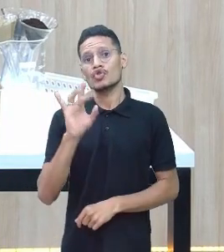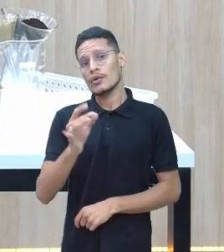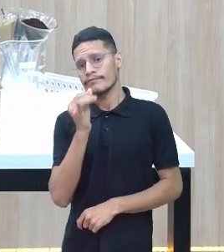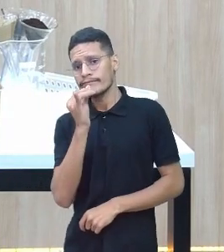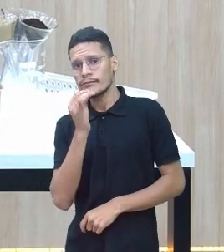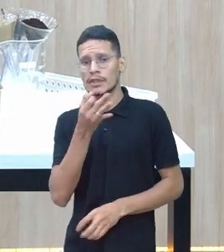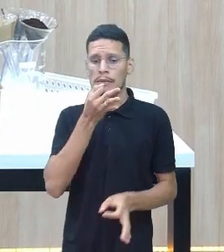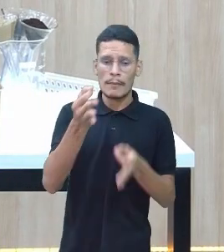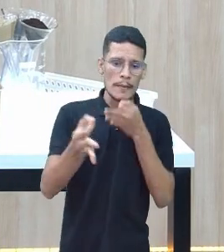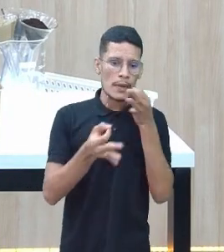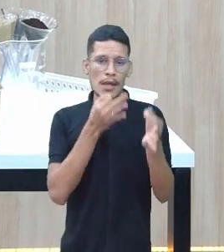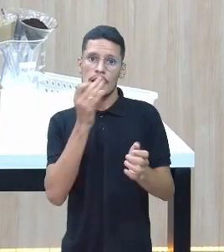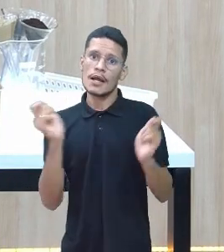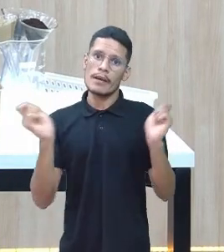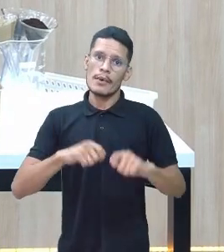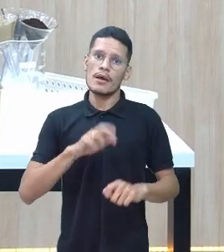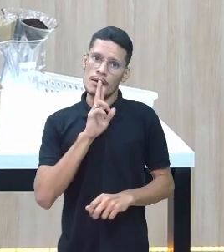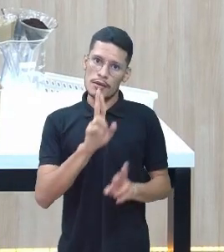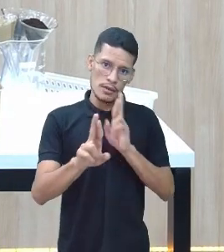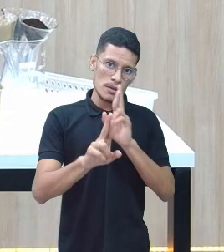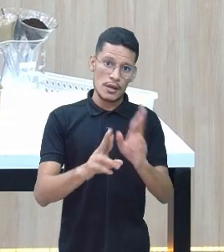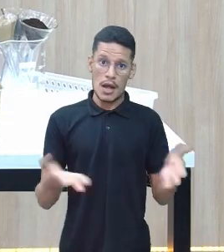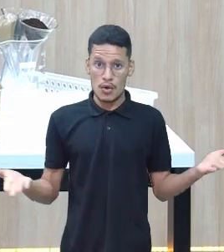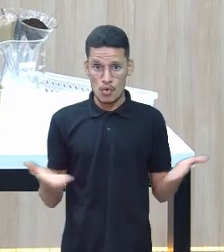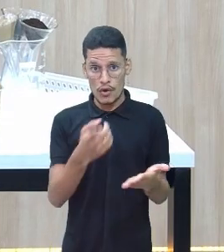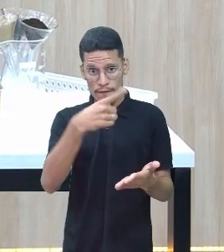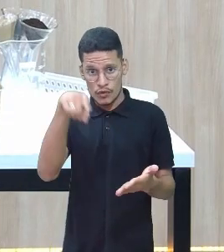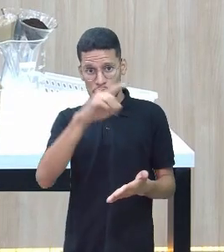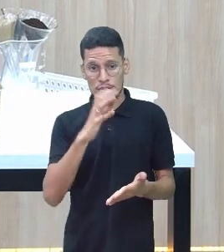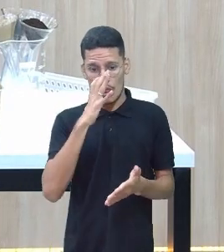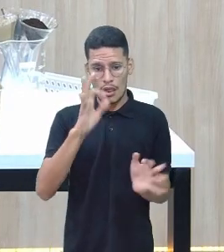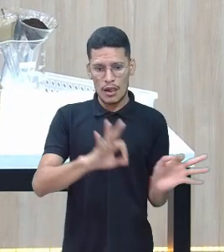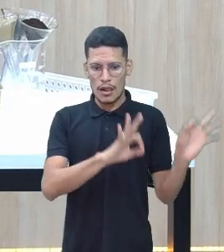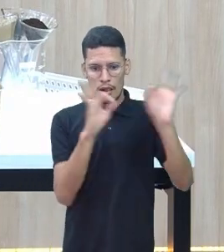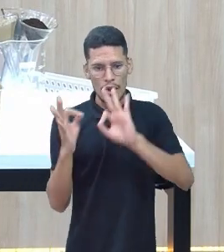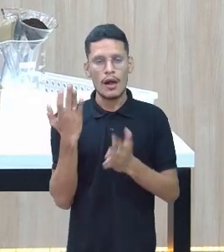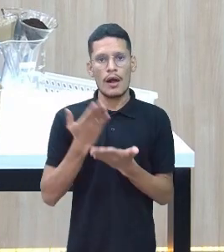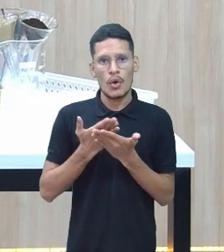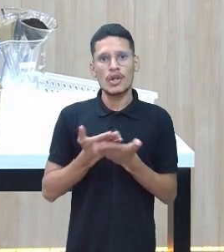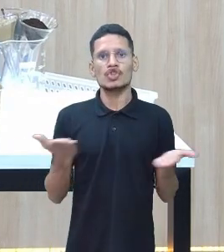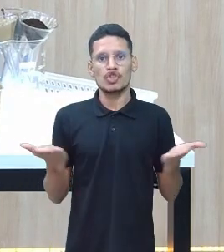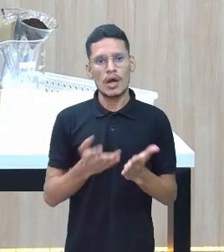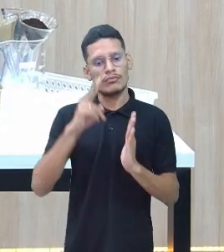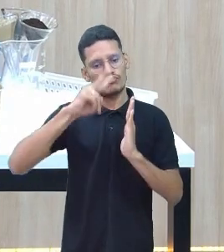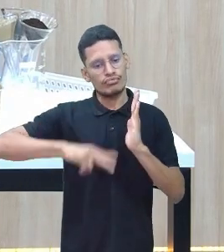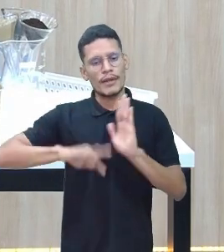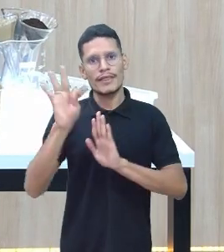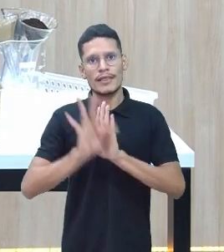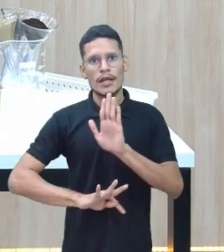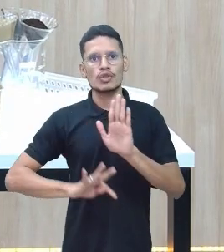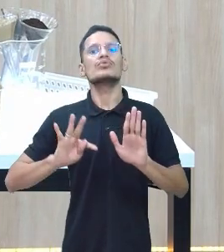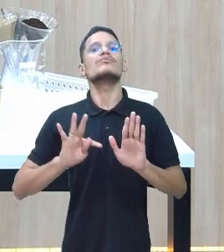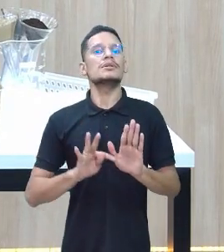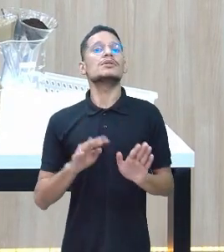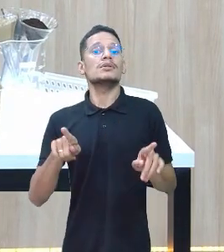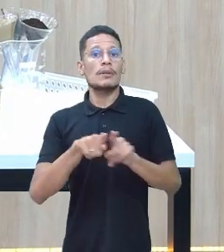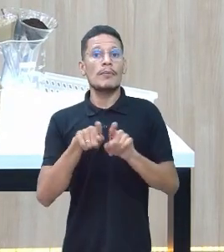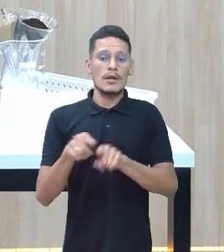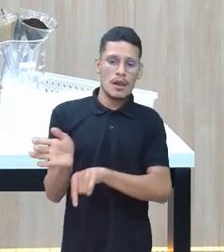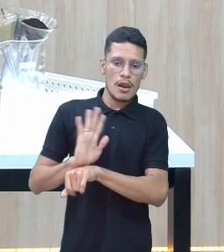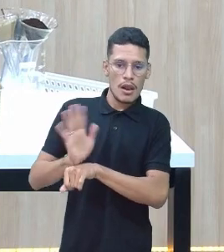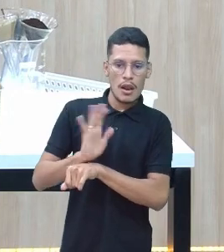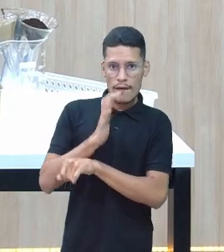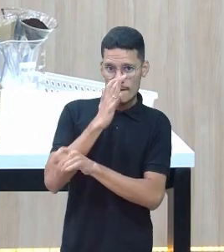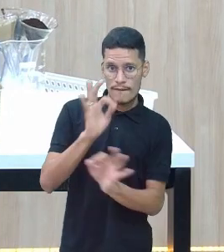para responder. Agora que vocês já assistiram à aula, que vocês já deram uma olhada no texto didático e também em alguns vídeos,